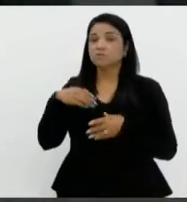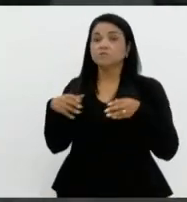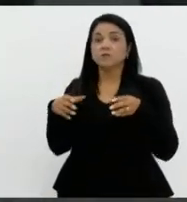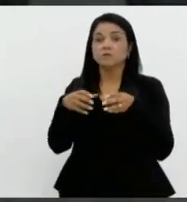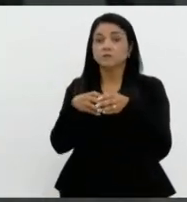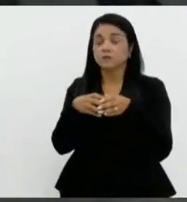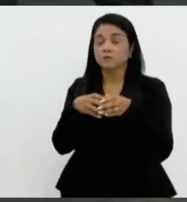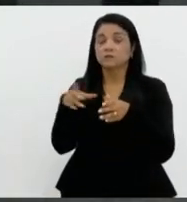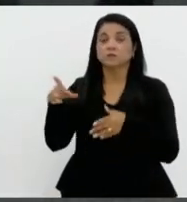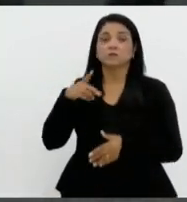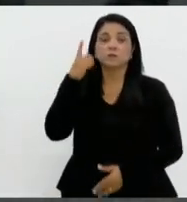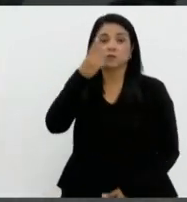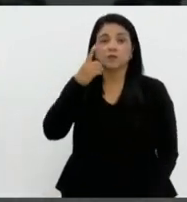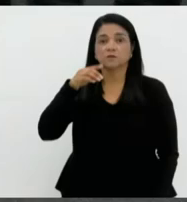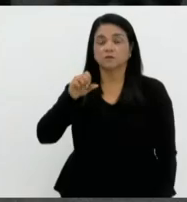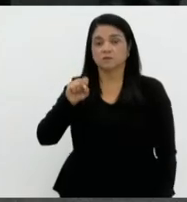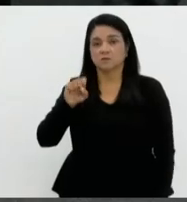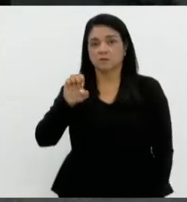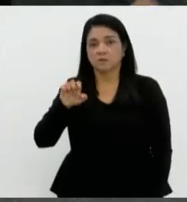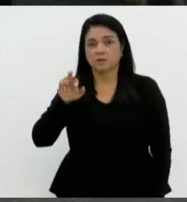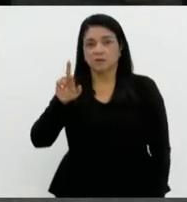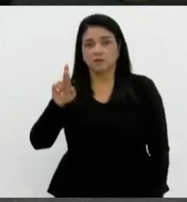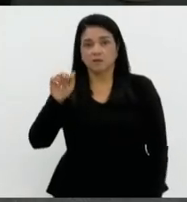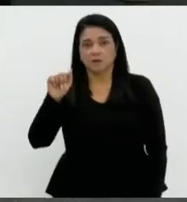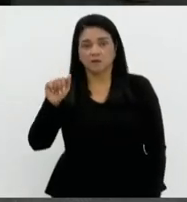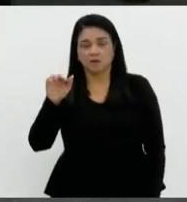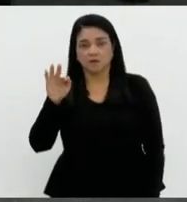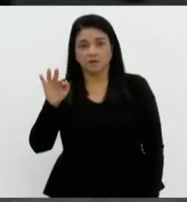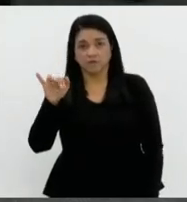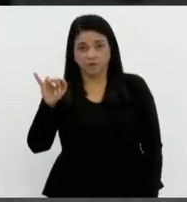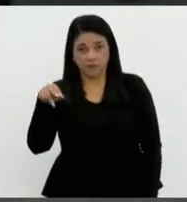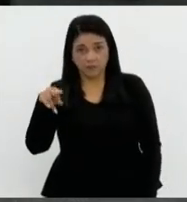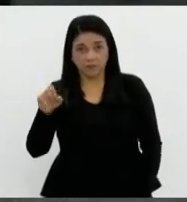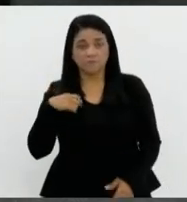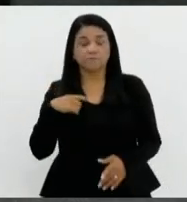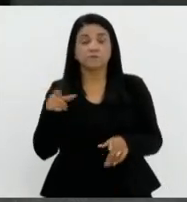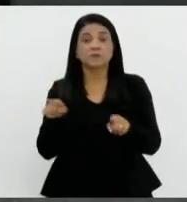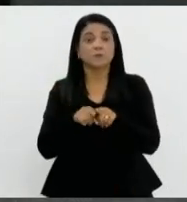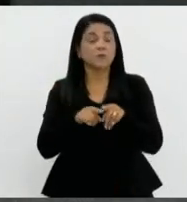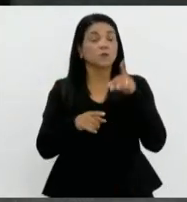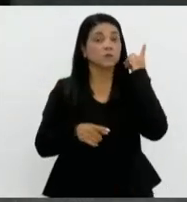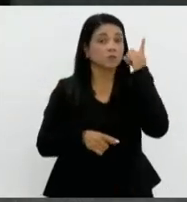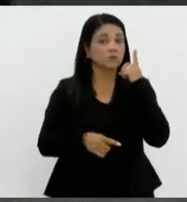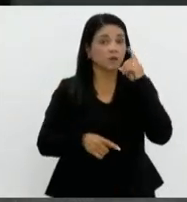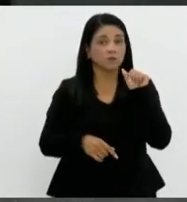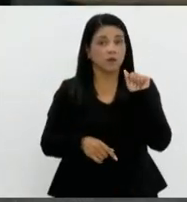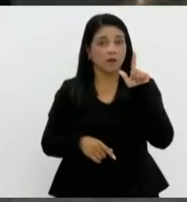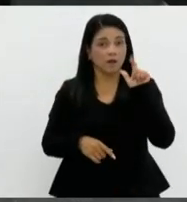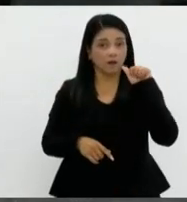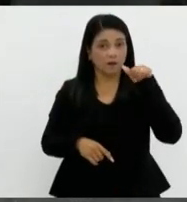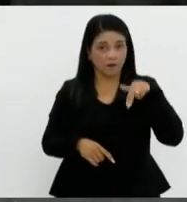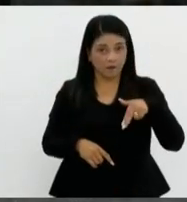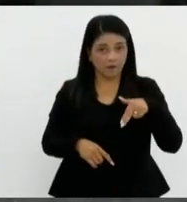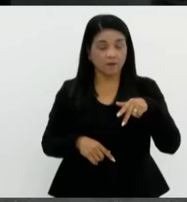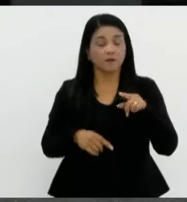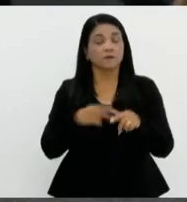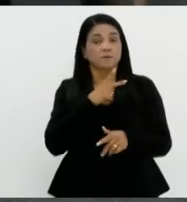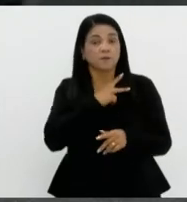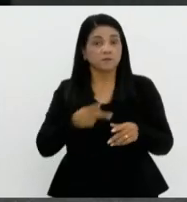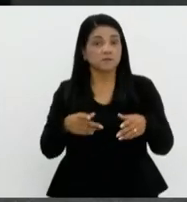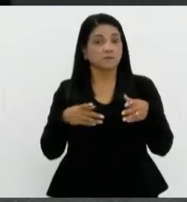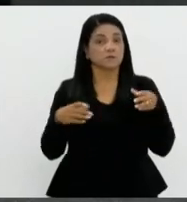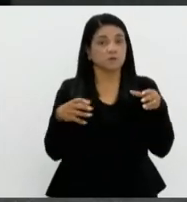de Educação, é muito ligado a esse tema. Está aqui o deputado Alan Lopes, que preside essa